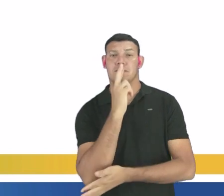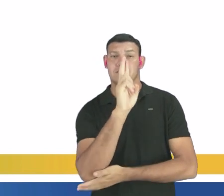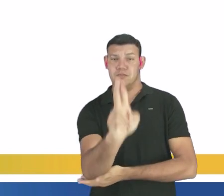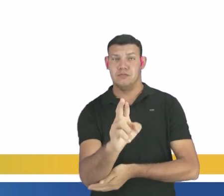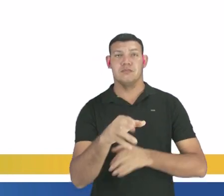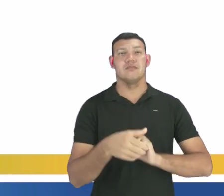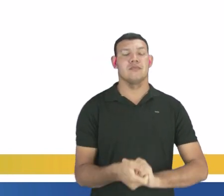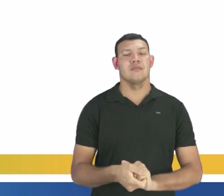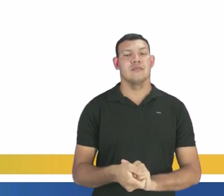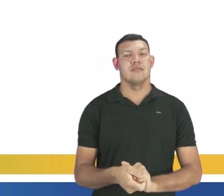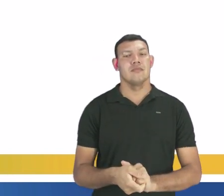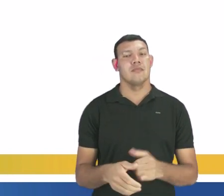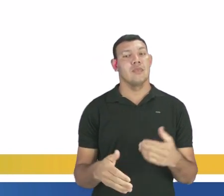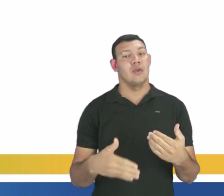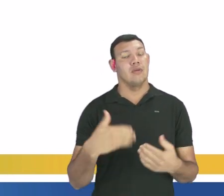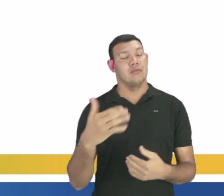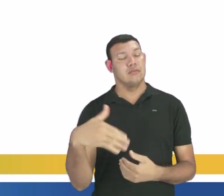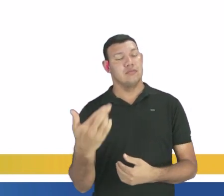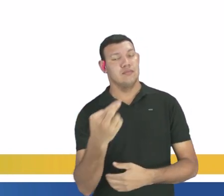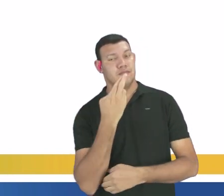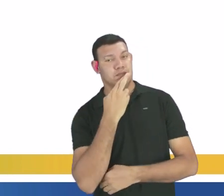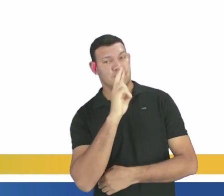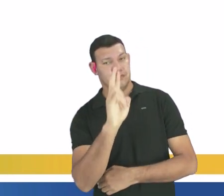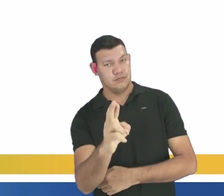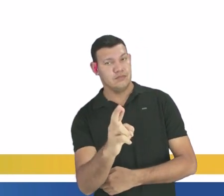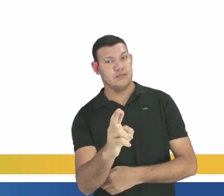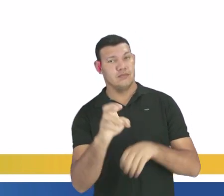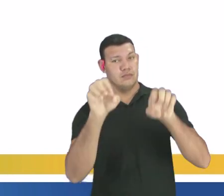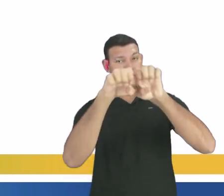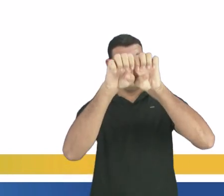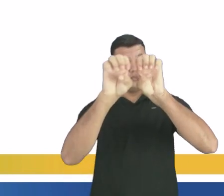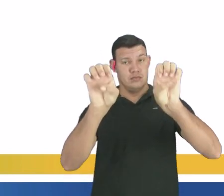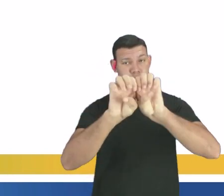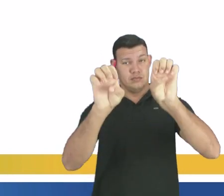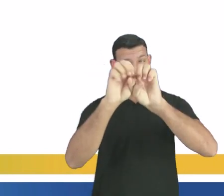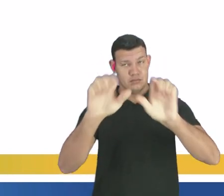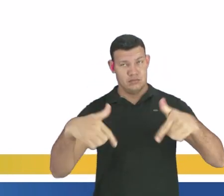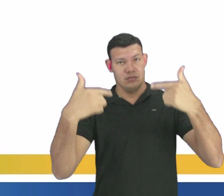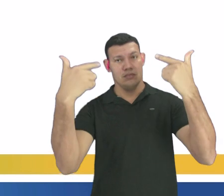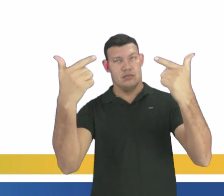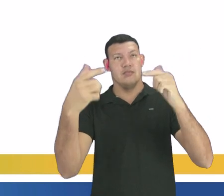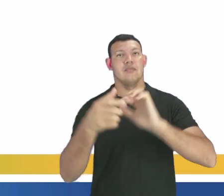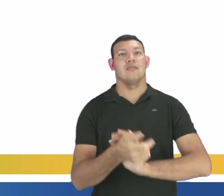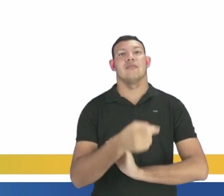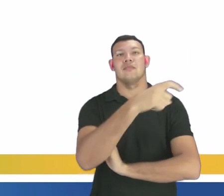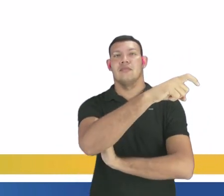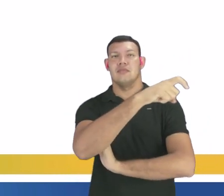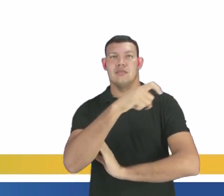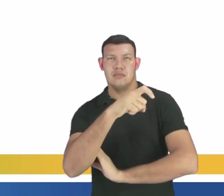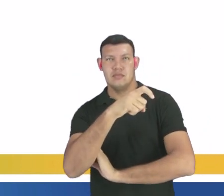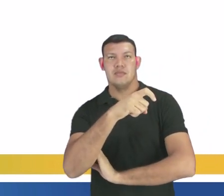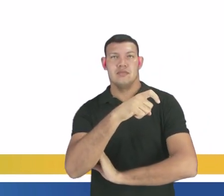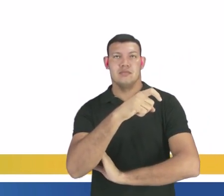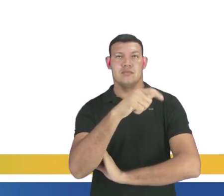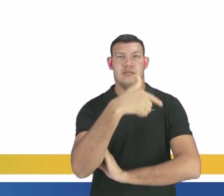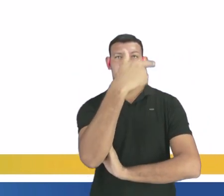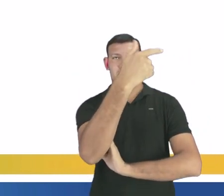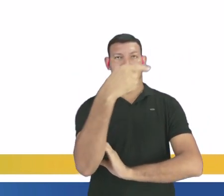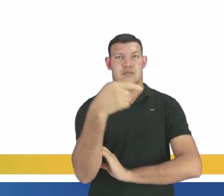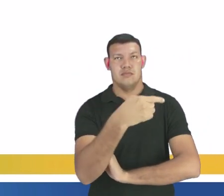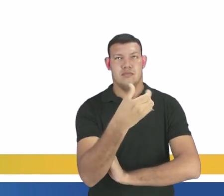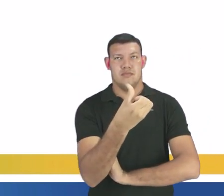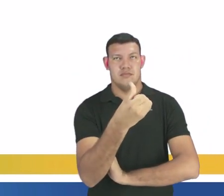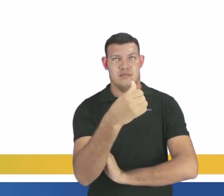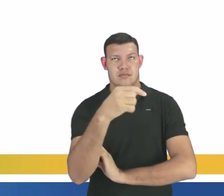Na resolução da equação do segundo grau, x² menos 6x mais 9 igual a